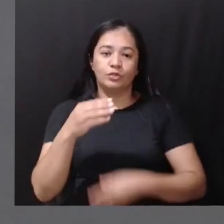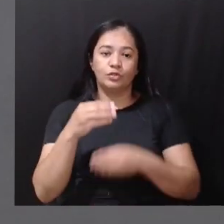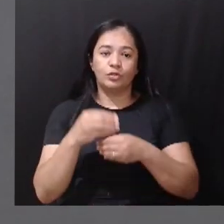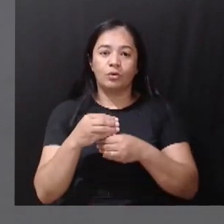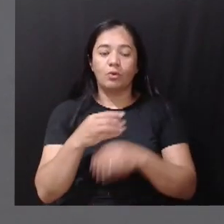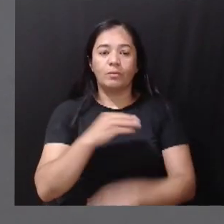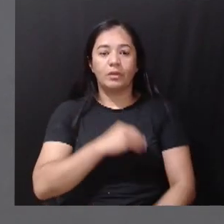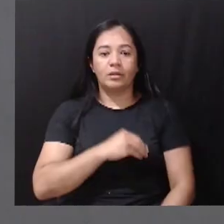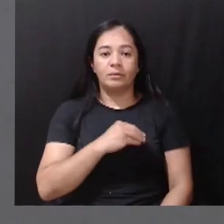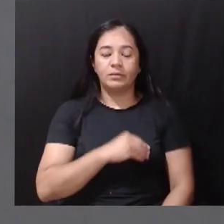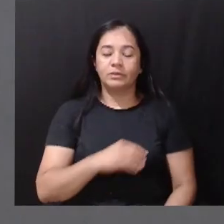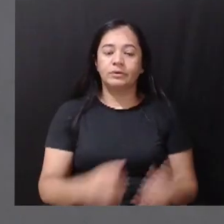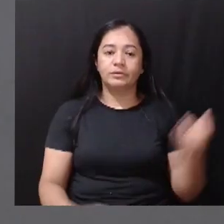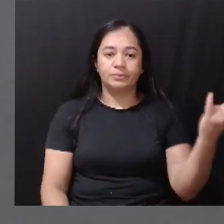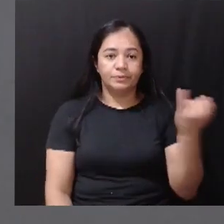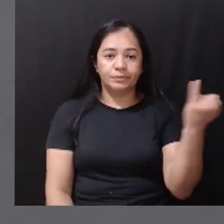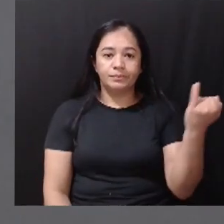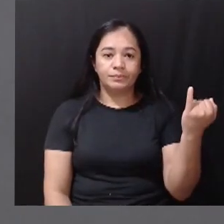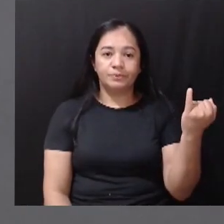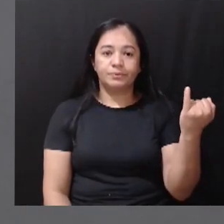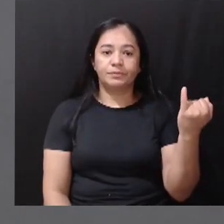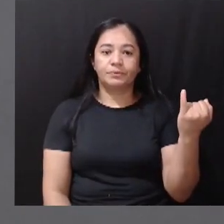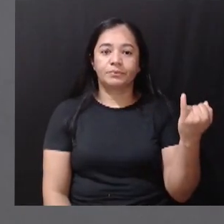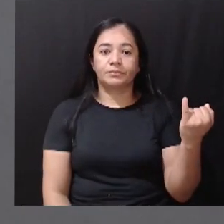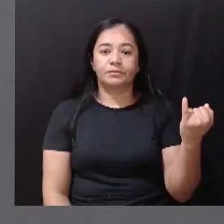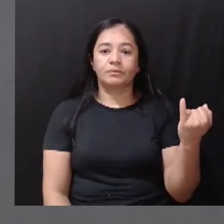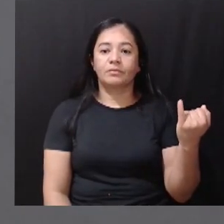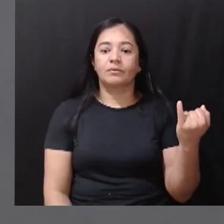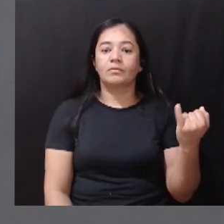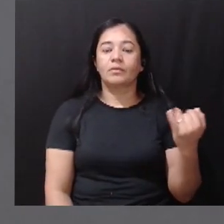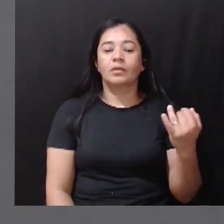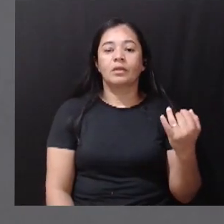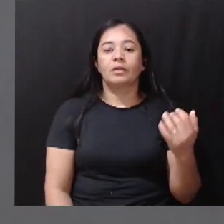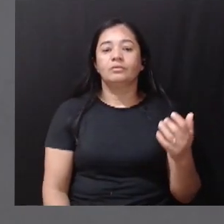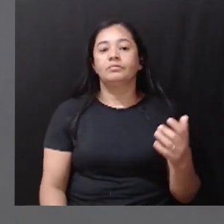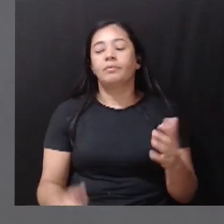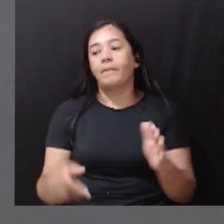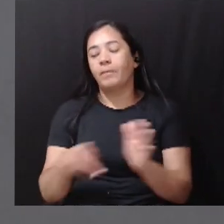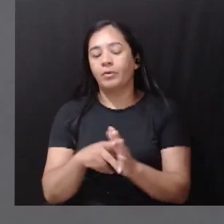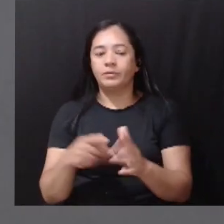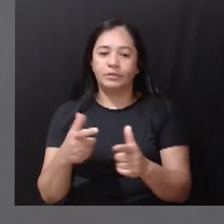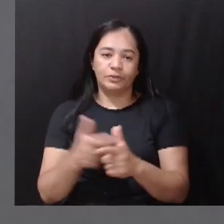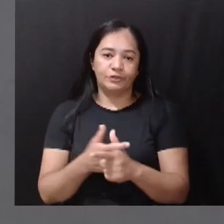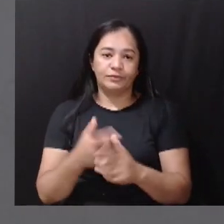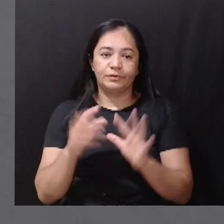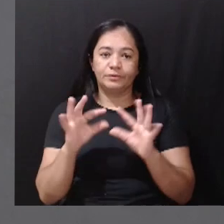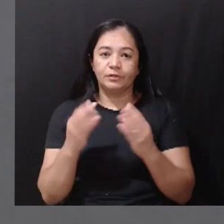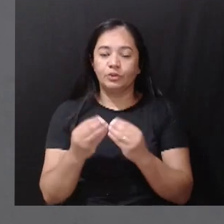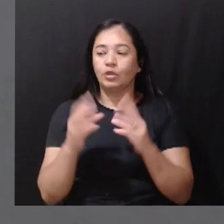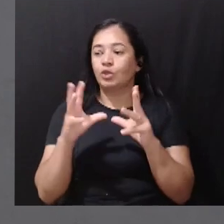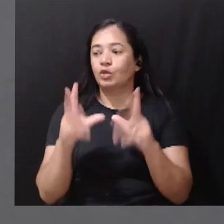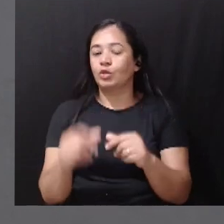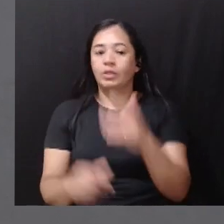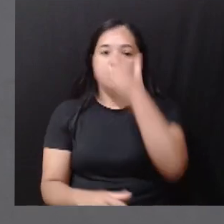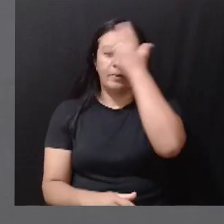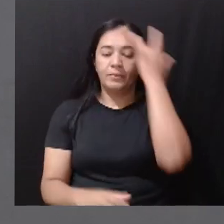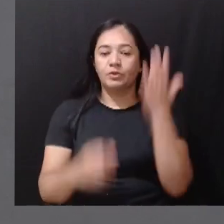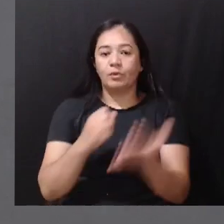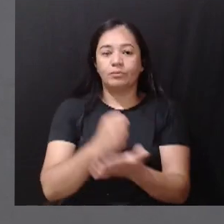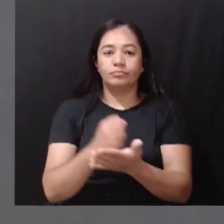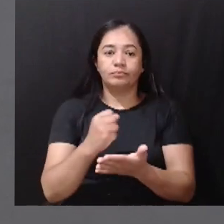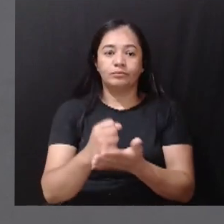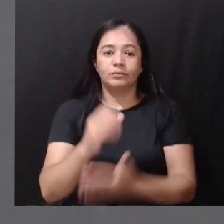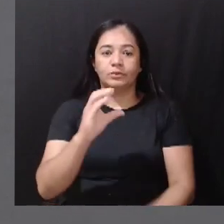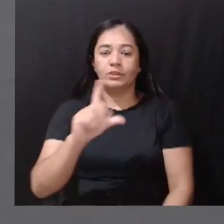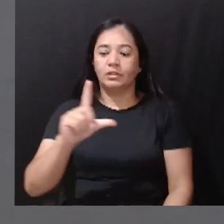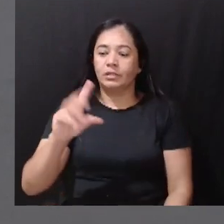muito importante ali nas contas das famílias, né? Então todos os empregados com a carteira assinada têm direito a esse